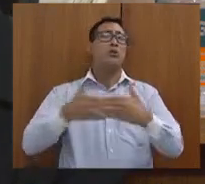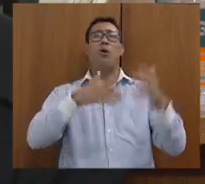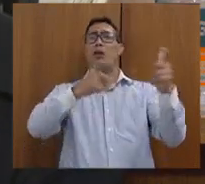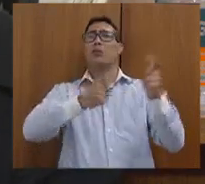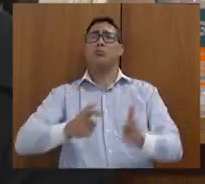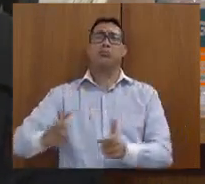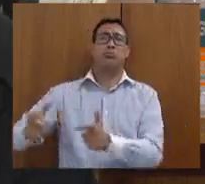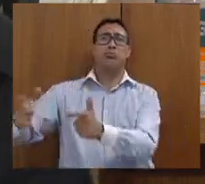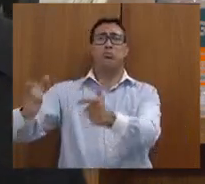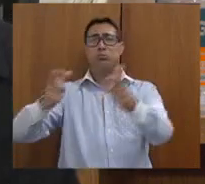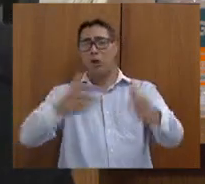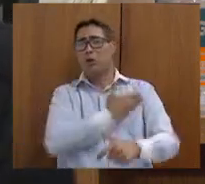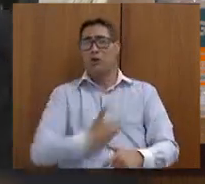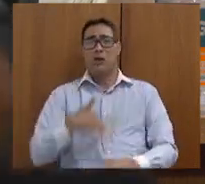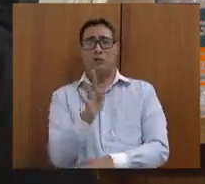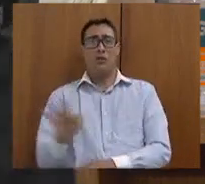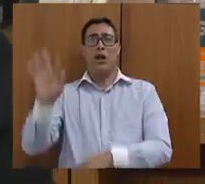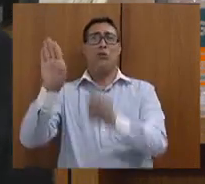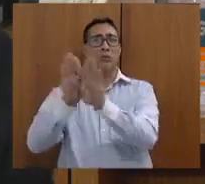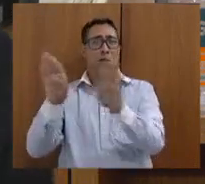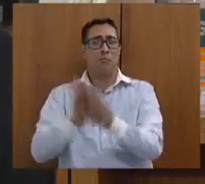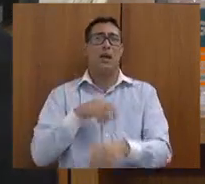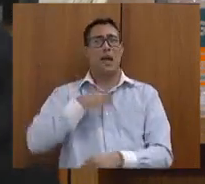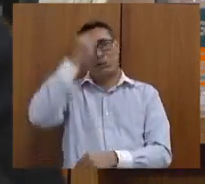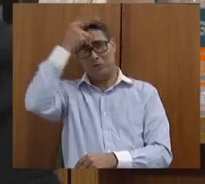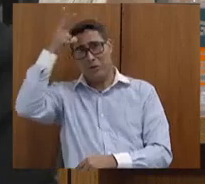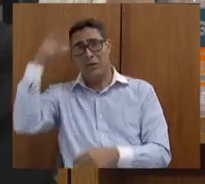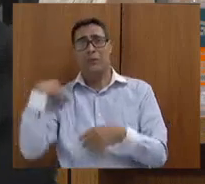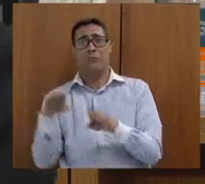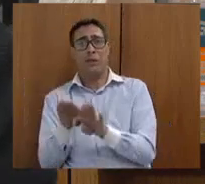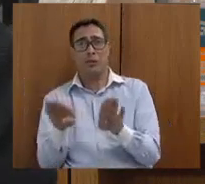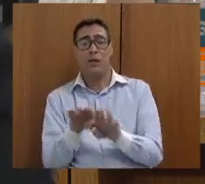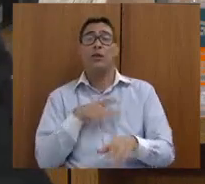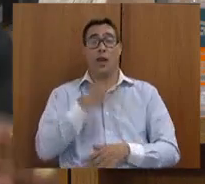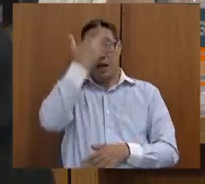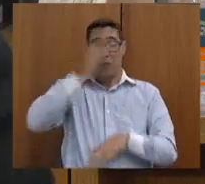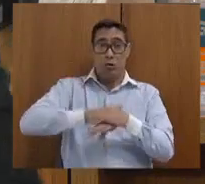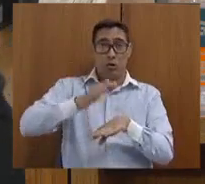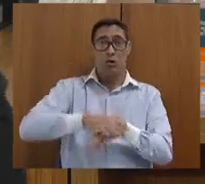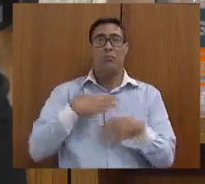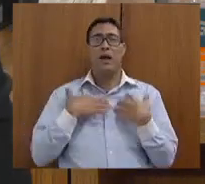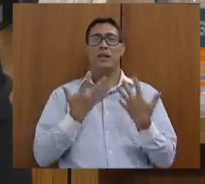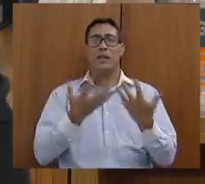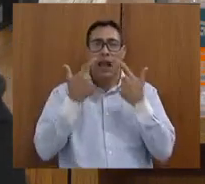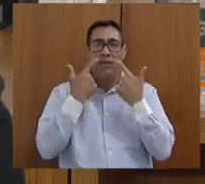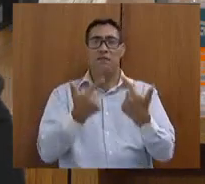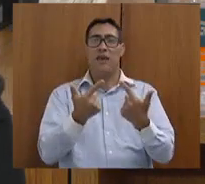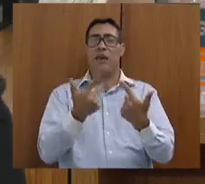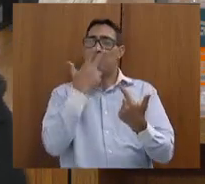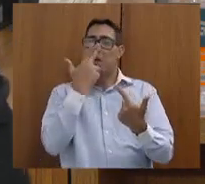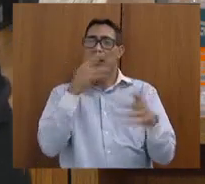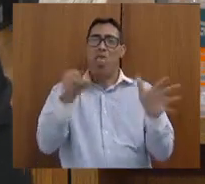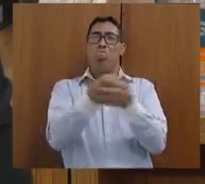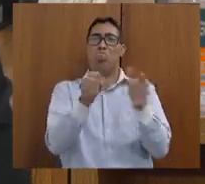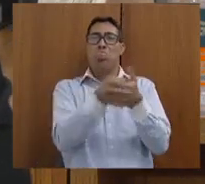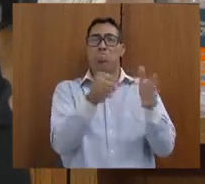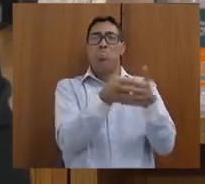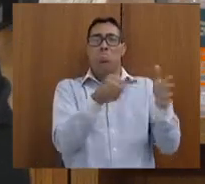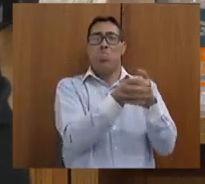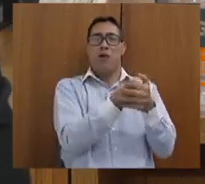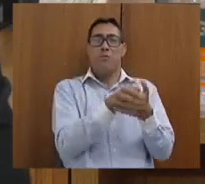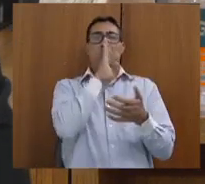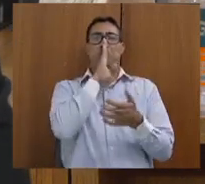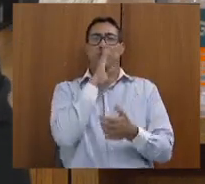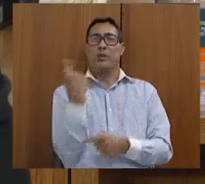os níveis é no governo federal também é no município porque o que as pessoas mais gostam de luz e visibilizar Então meus